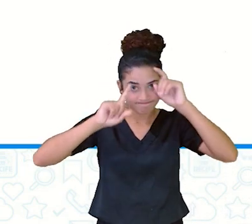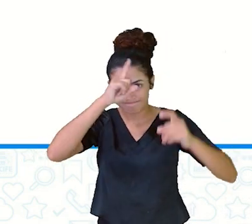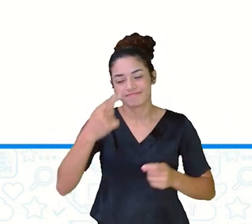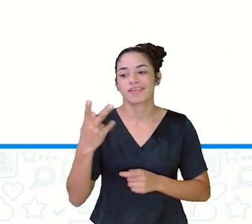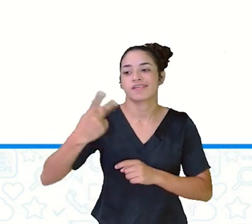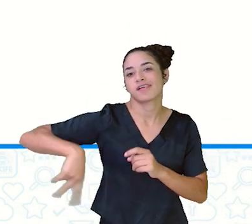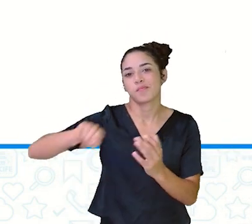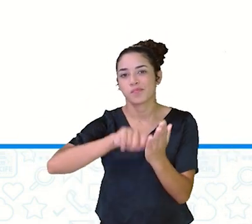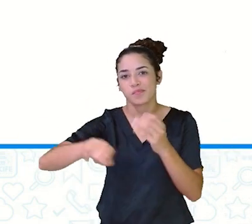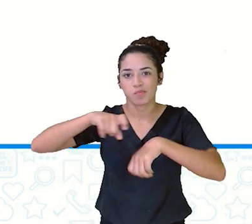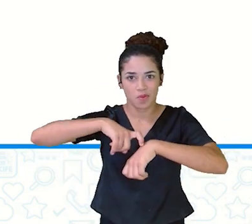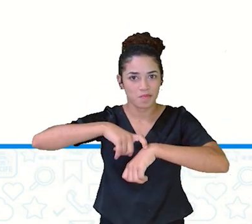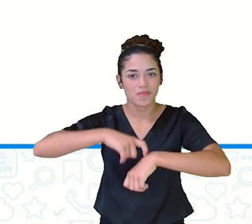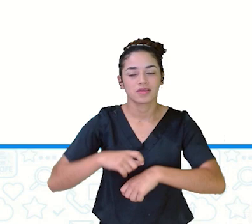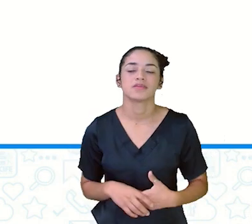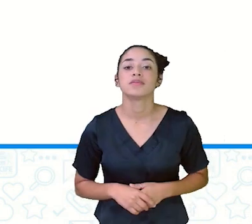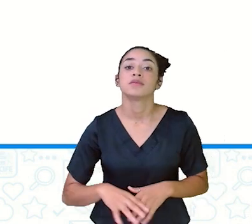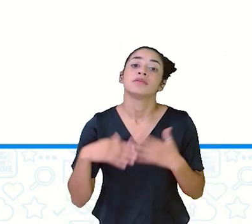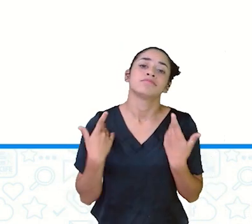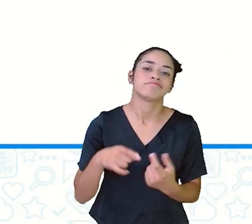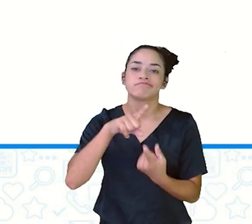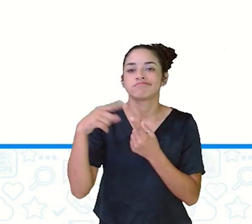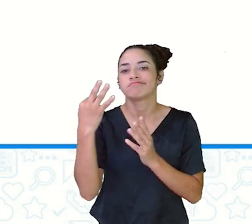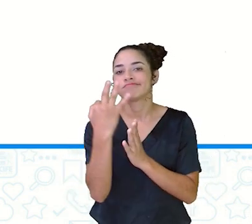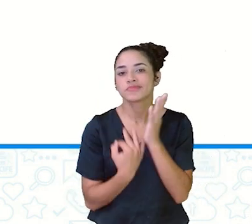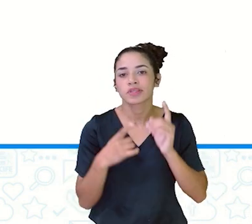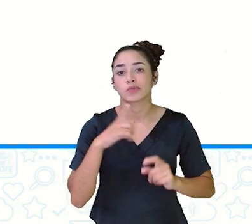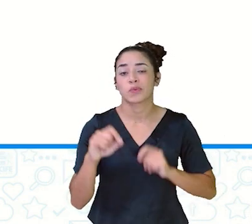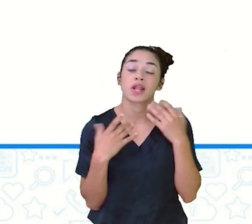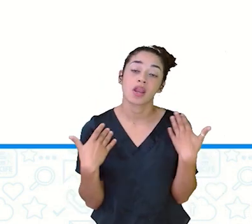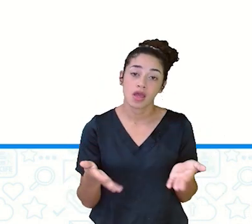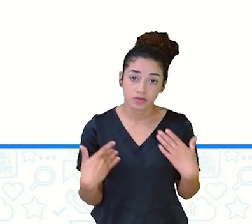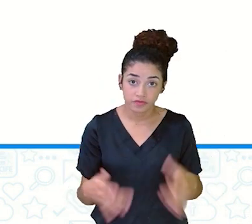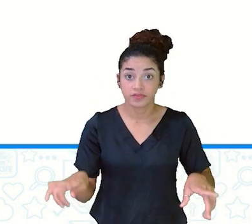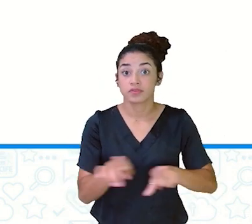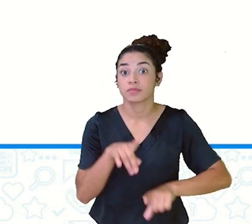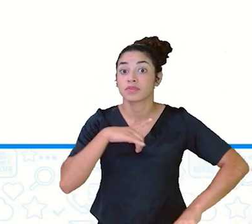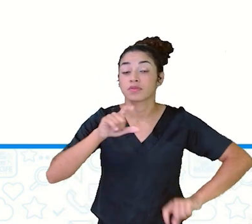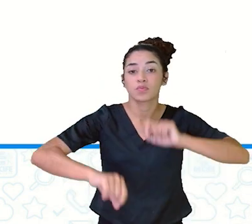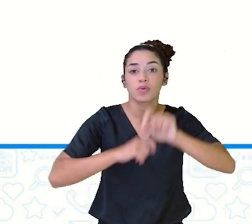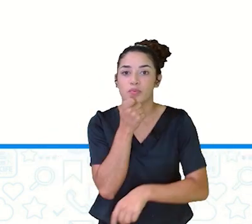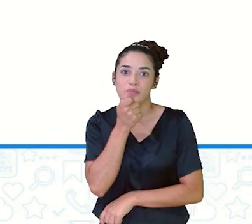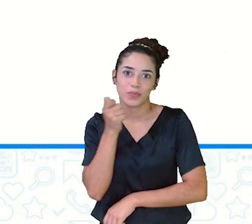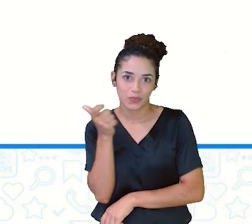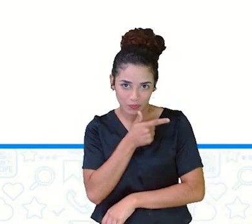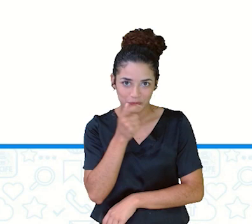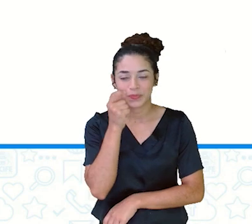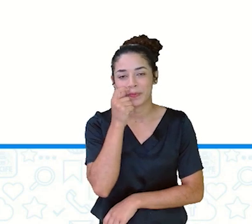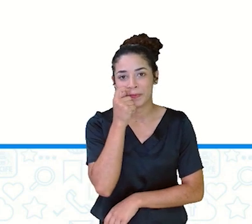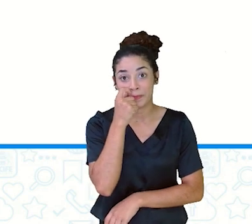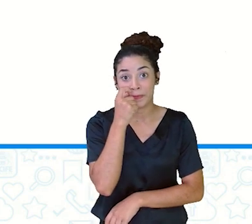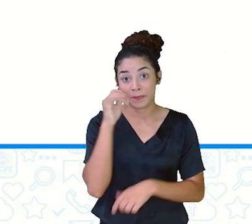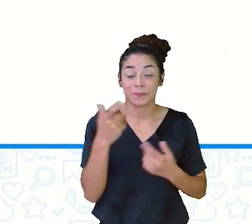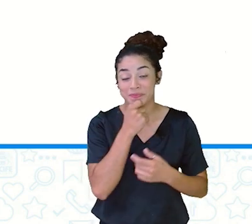sua escrita. Geralmente esse tipo de texto é leve e tem humor. Humor,